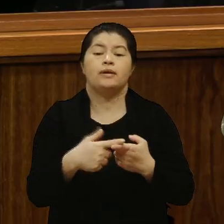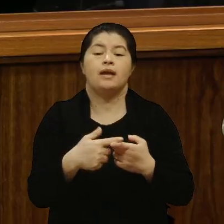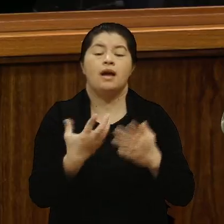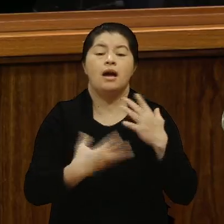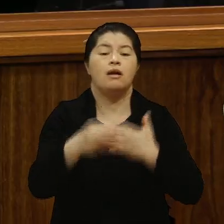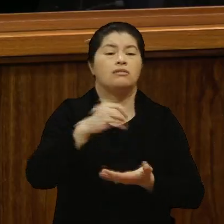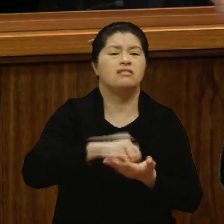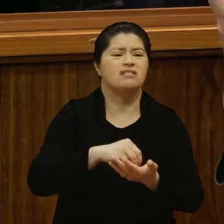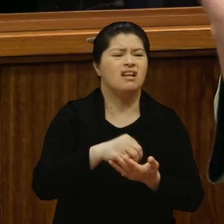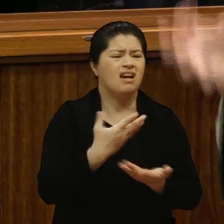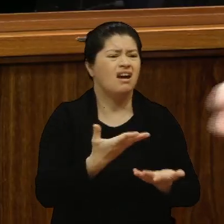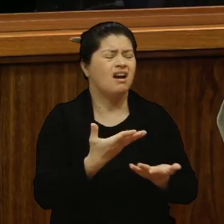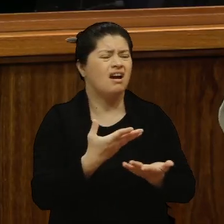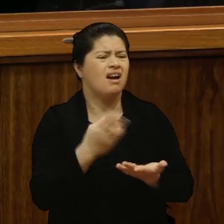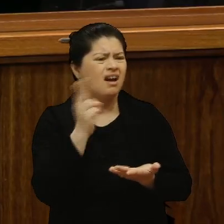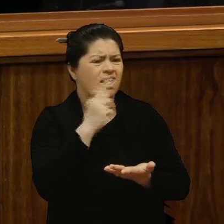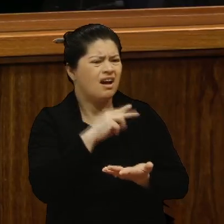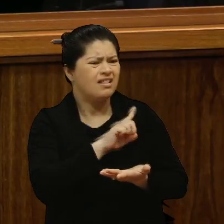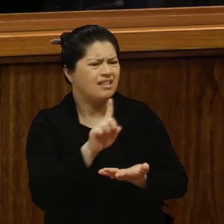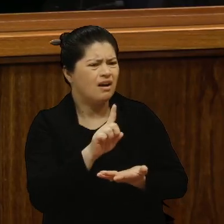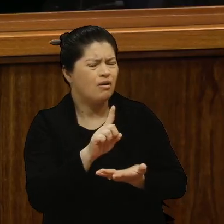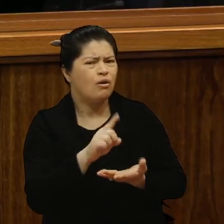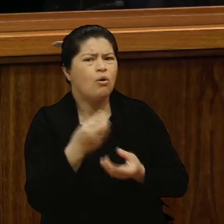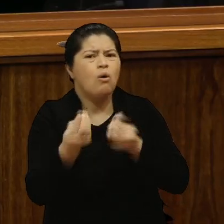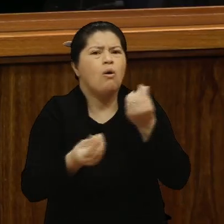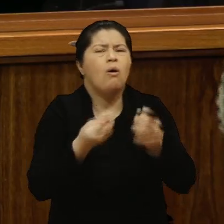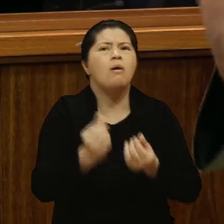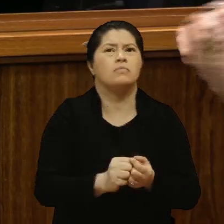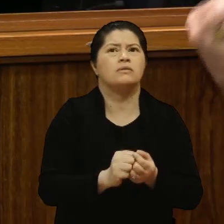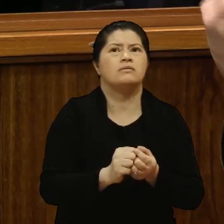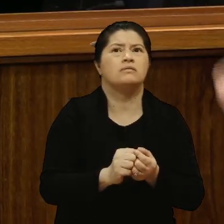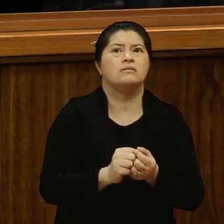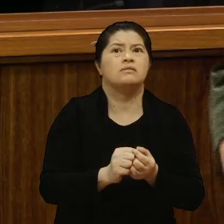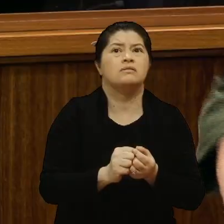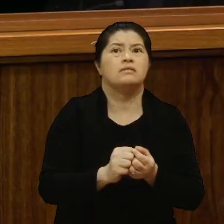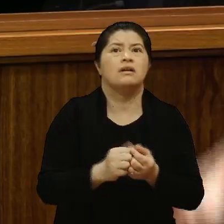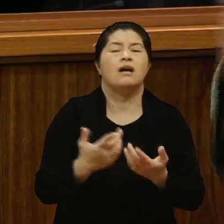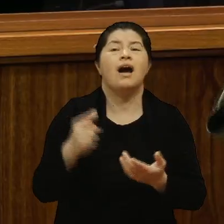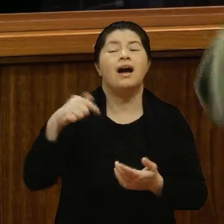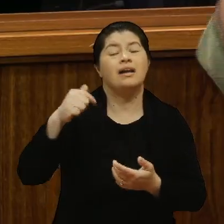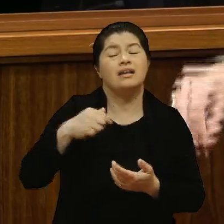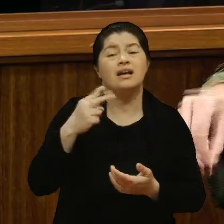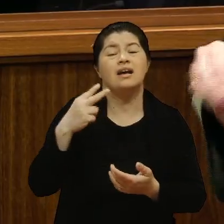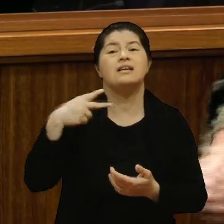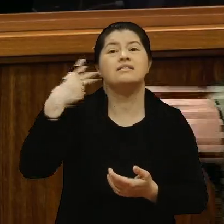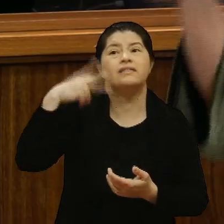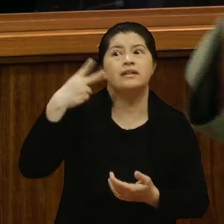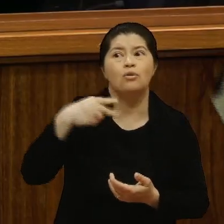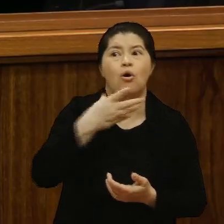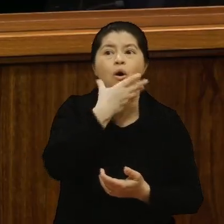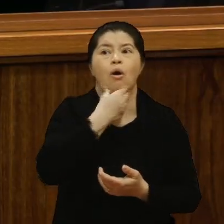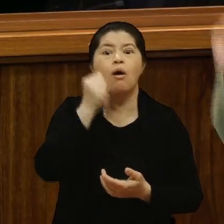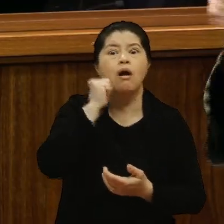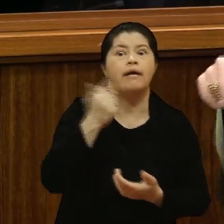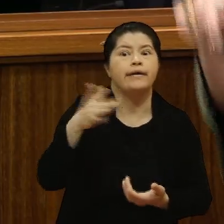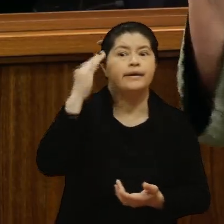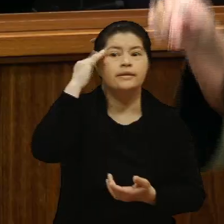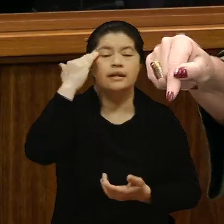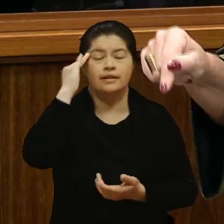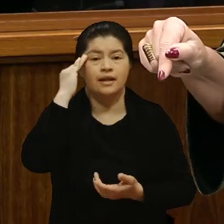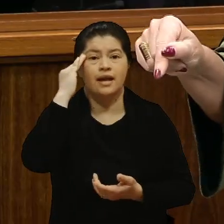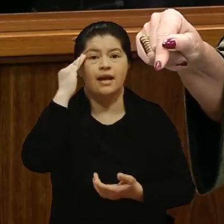não é urgente. Bom, talvez as pessoas, os vereadores, as vereadoras aqui possam se redimir e entender que